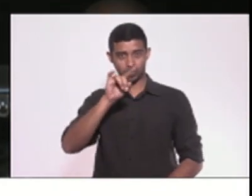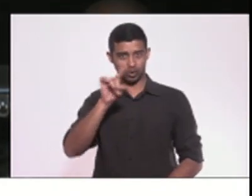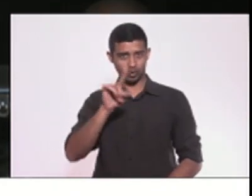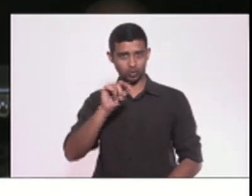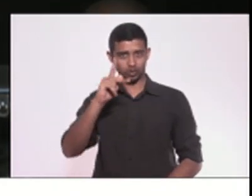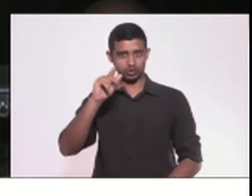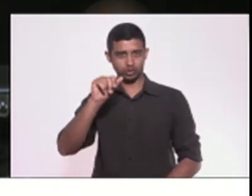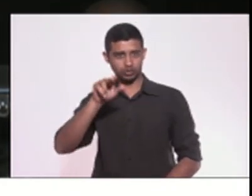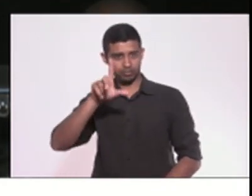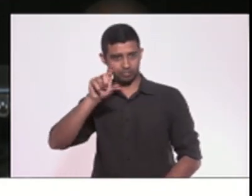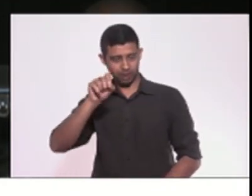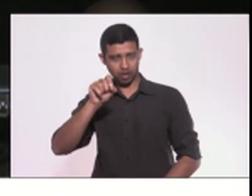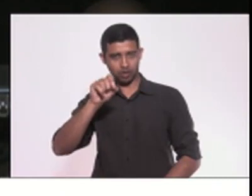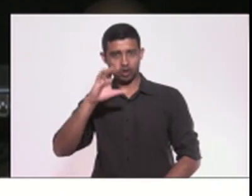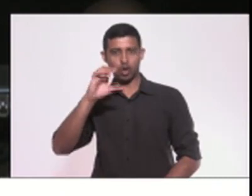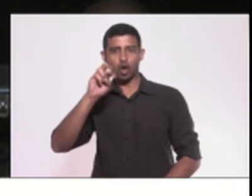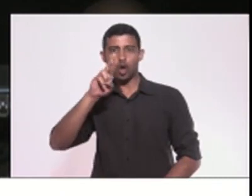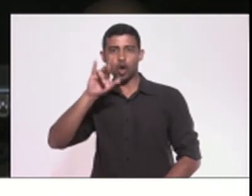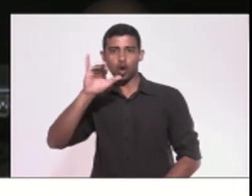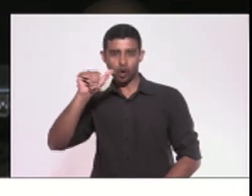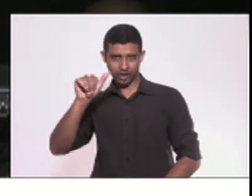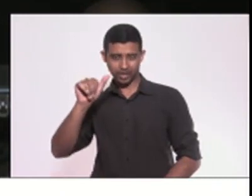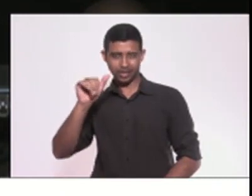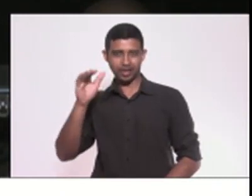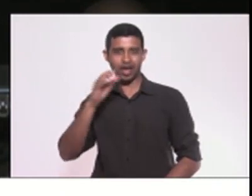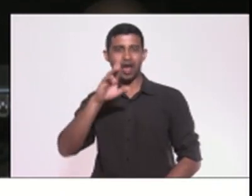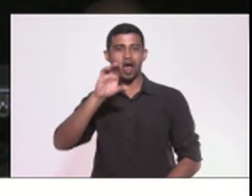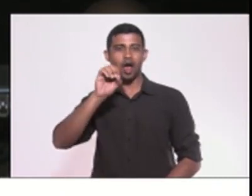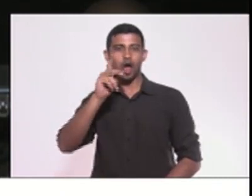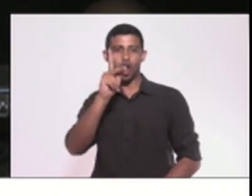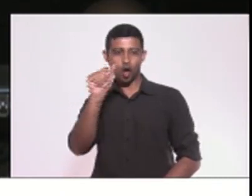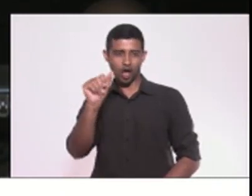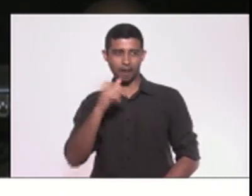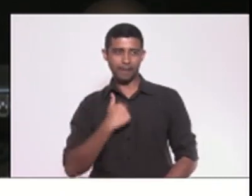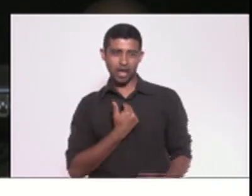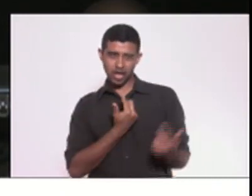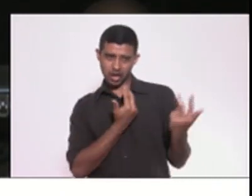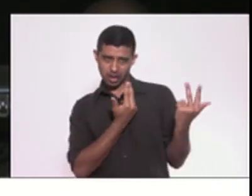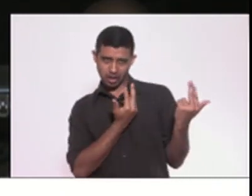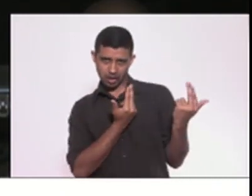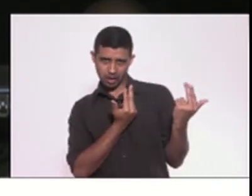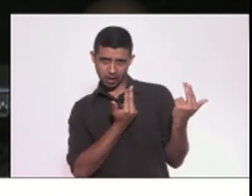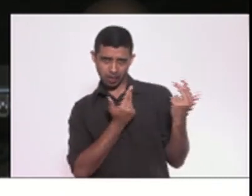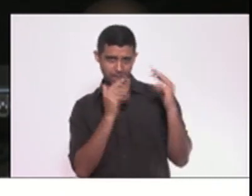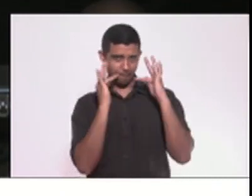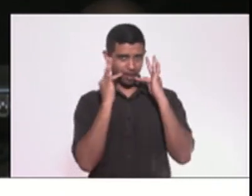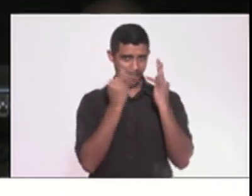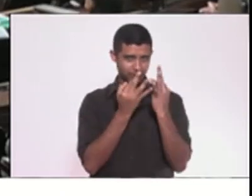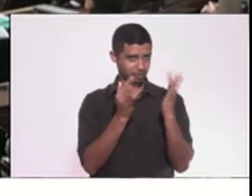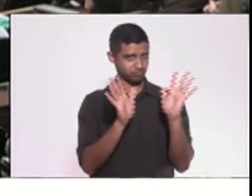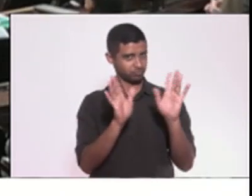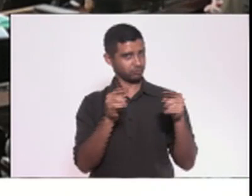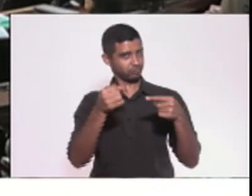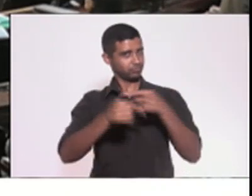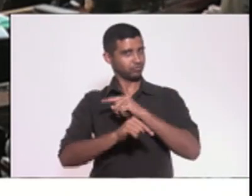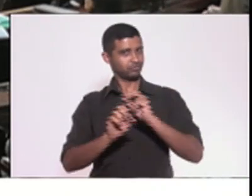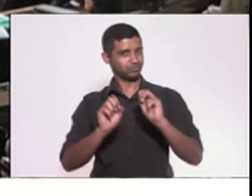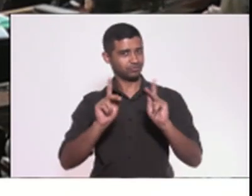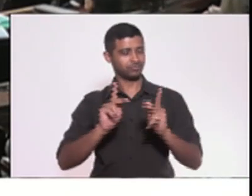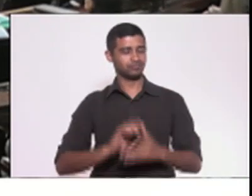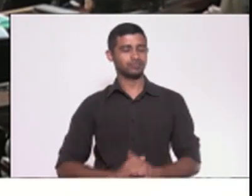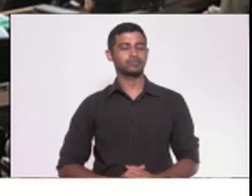da Rocha, mas não tem aqui nenhum nepotismo, pois não somos parentes.